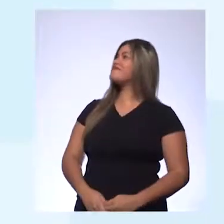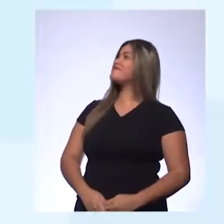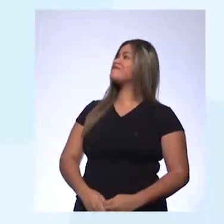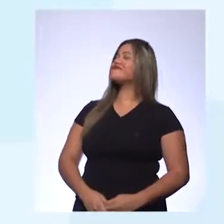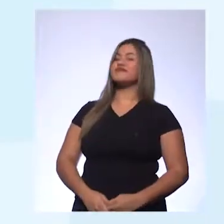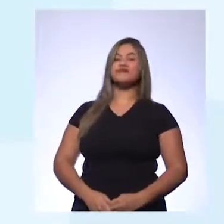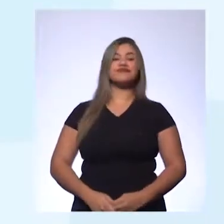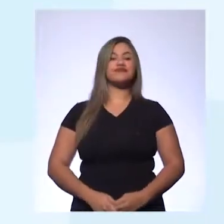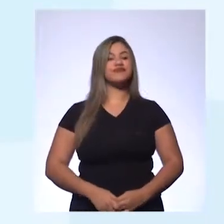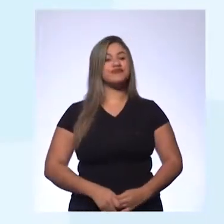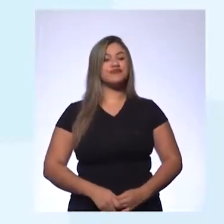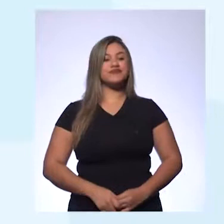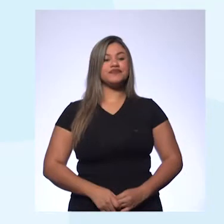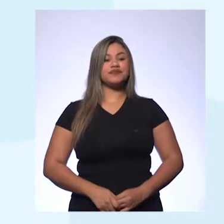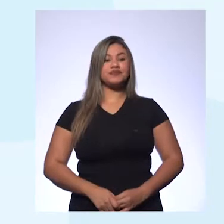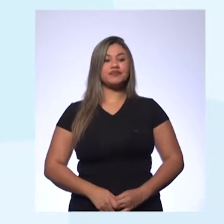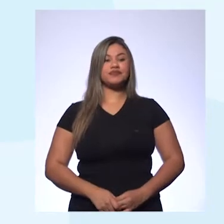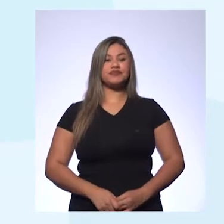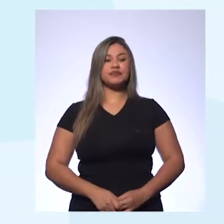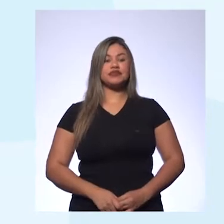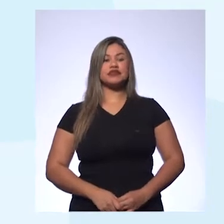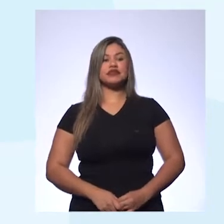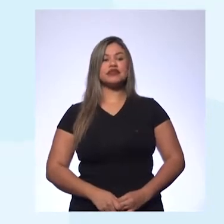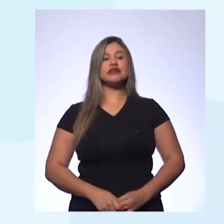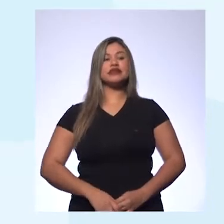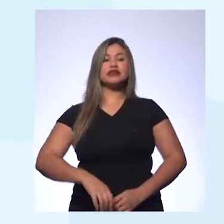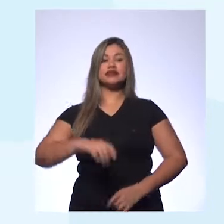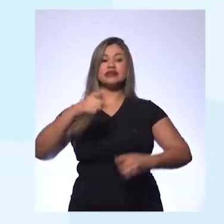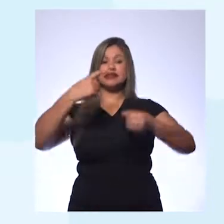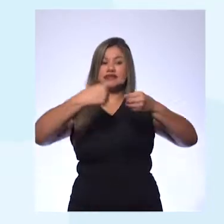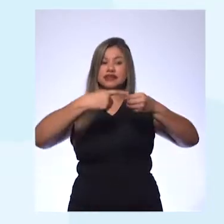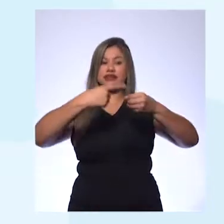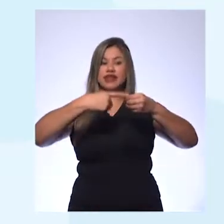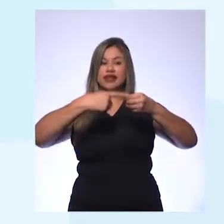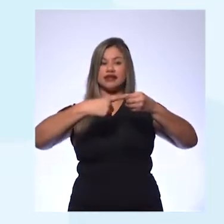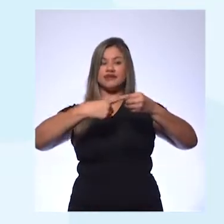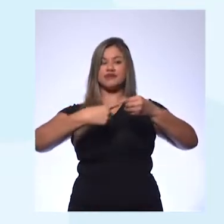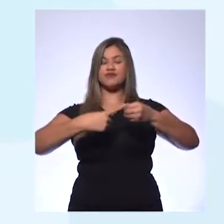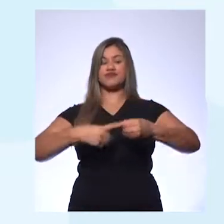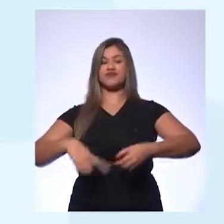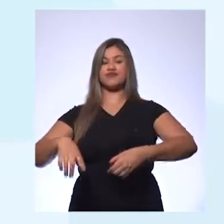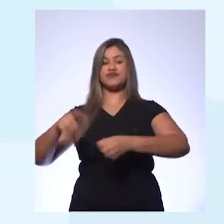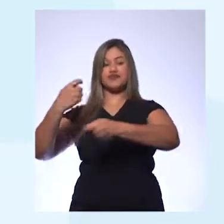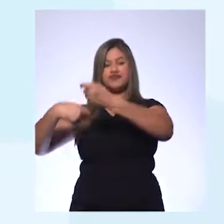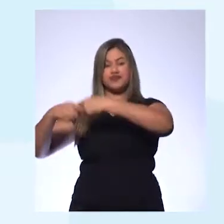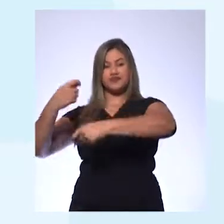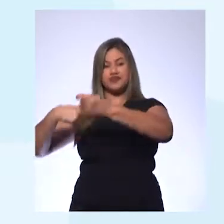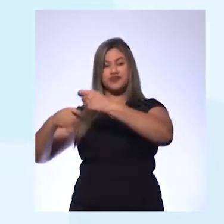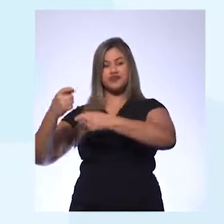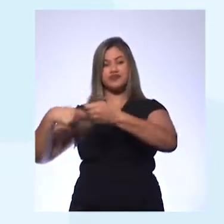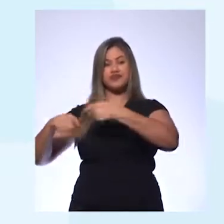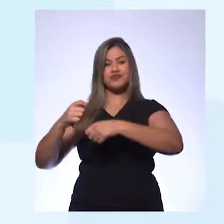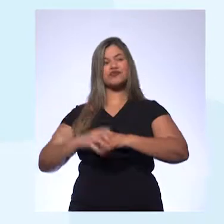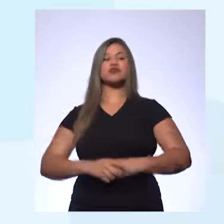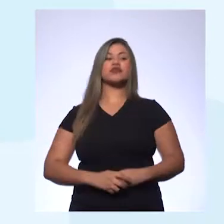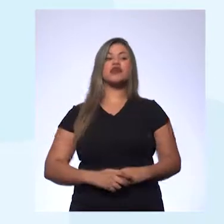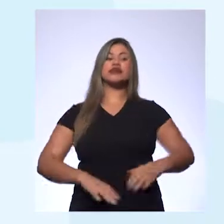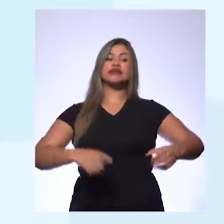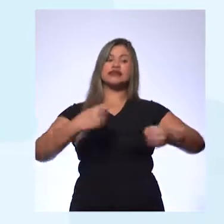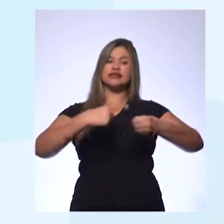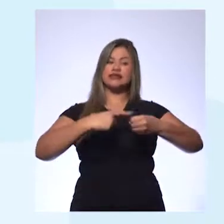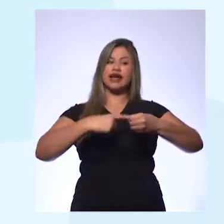cidade comércio Vamos então ver aí o Quais são as respostas acerca disto cidade nós temos